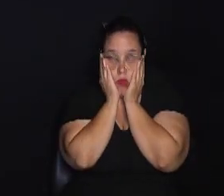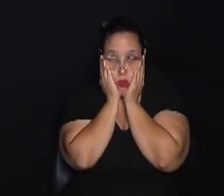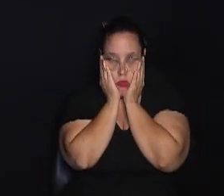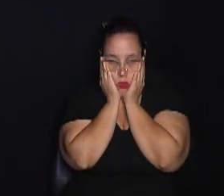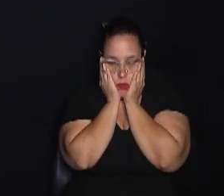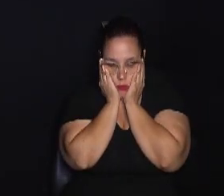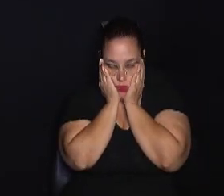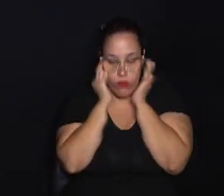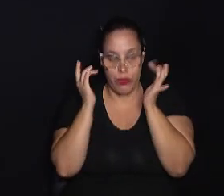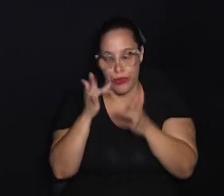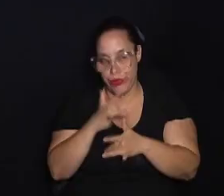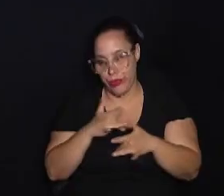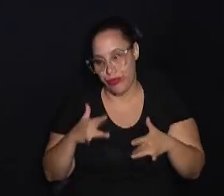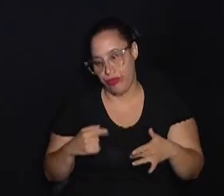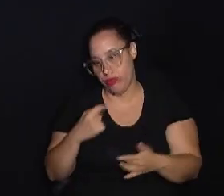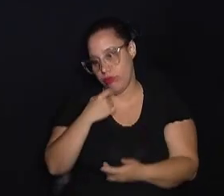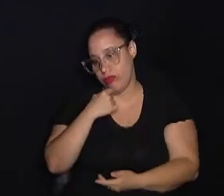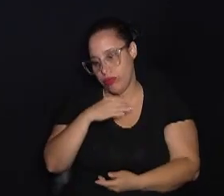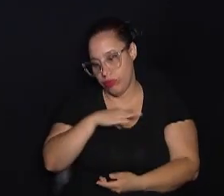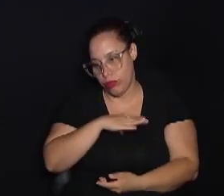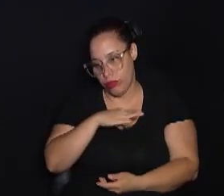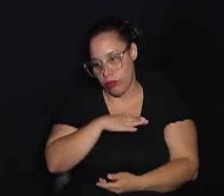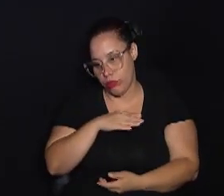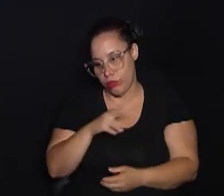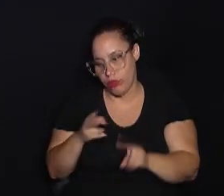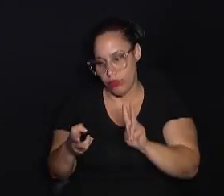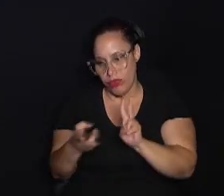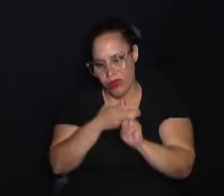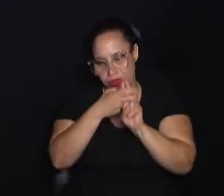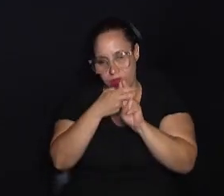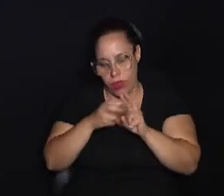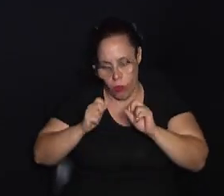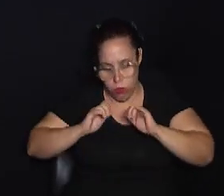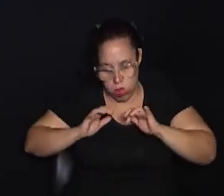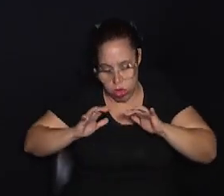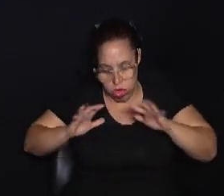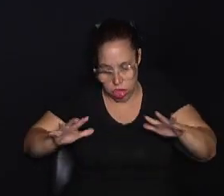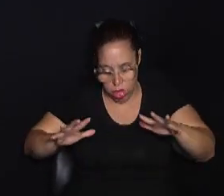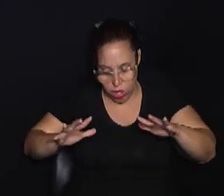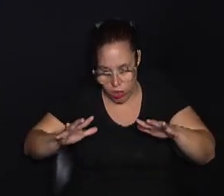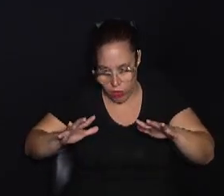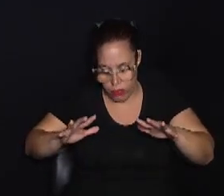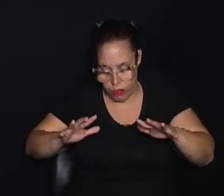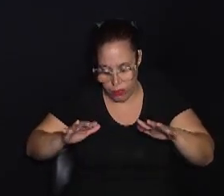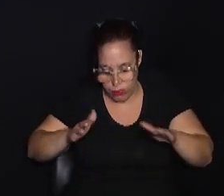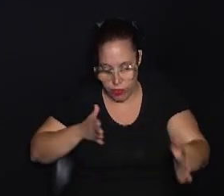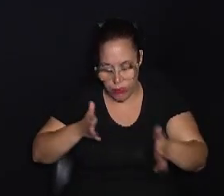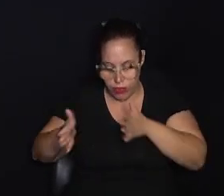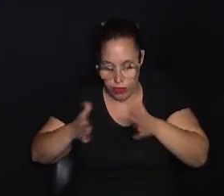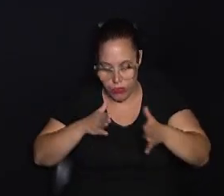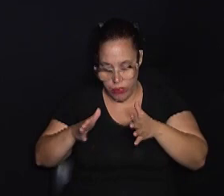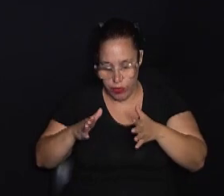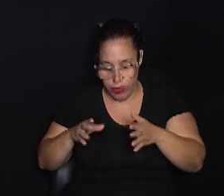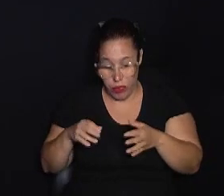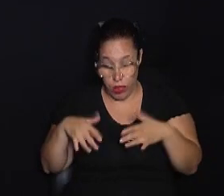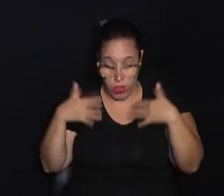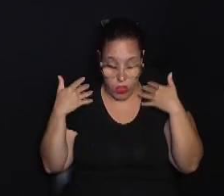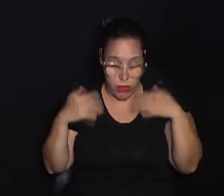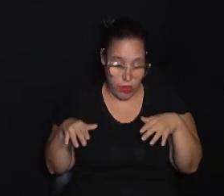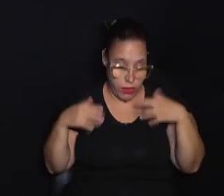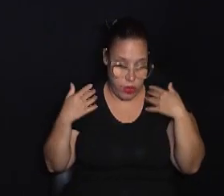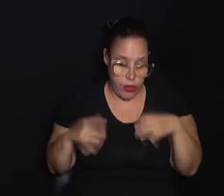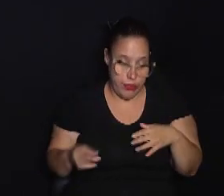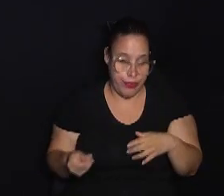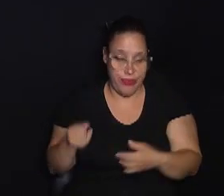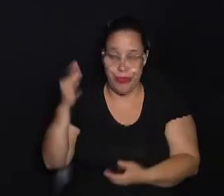saúde pública, um atendimento do SUS muito pujante. A gente passou por processo de crises econômicas